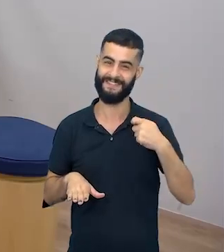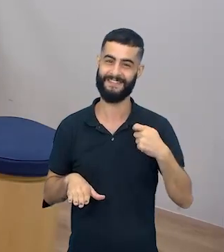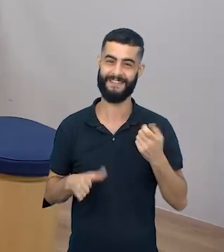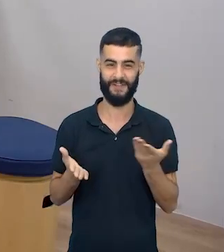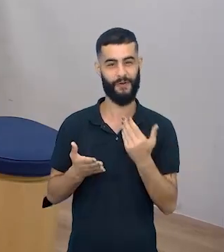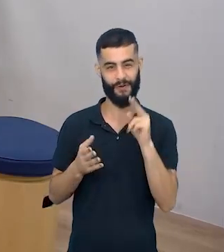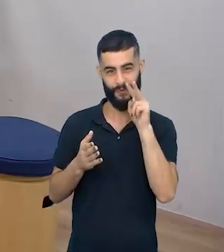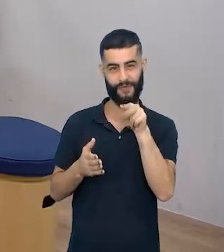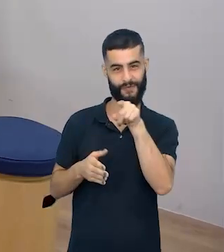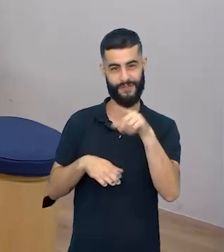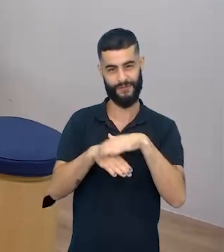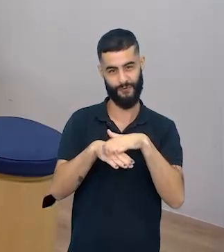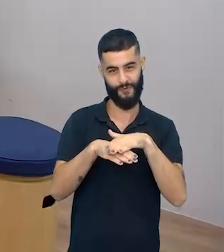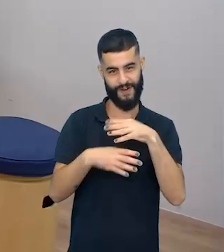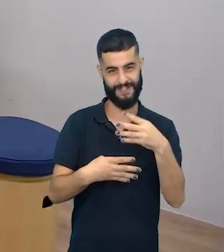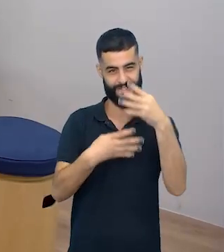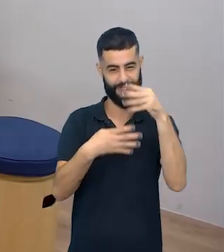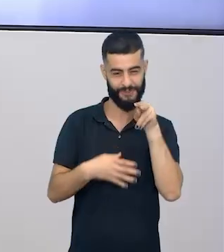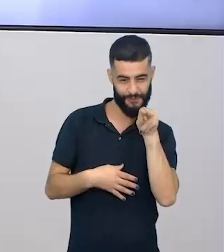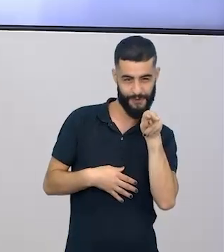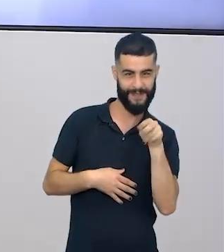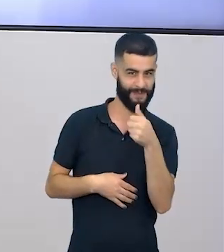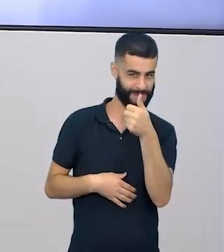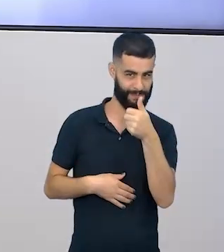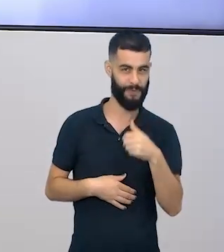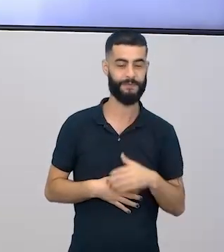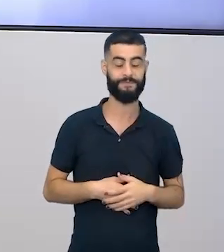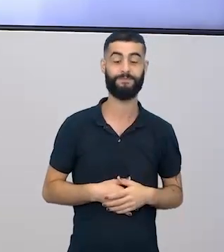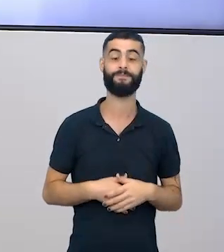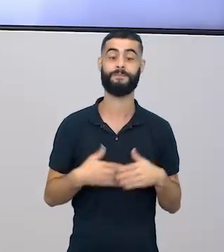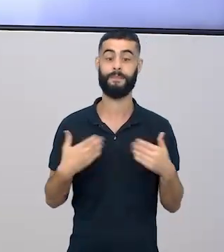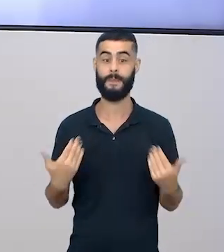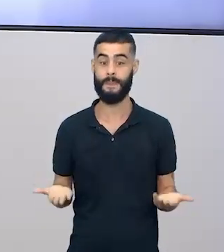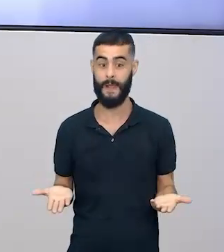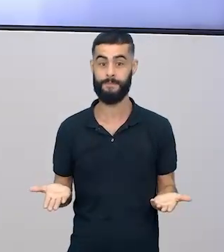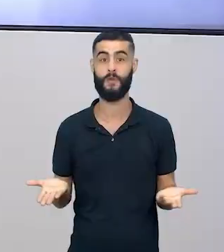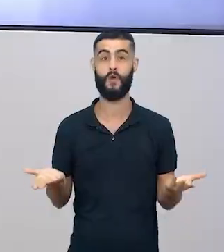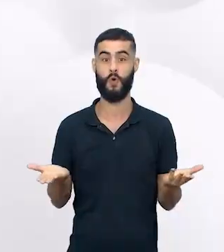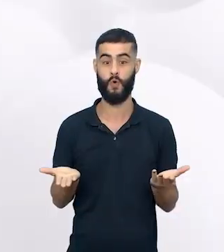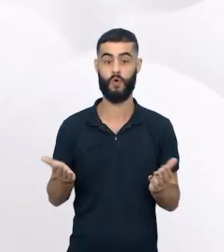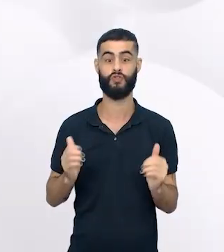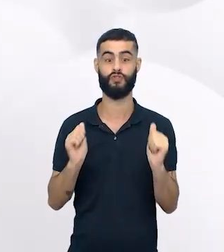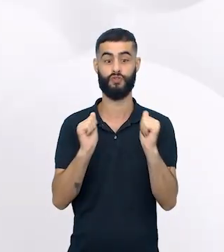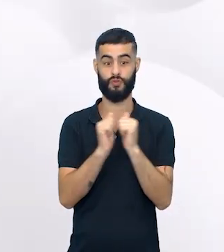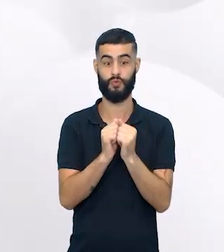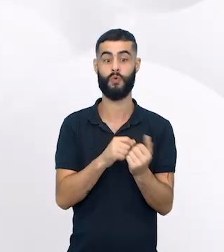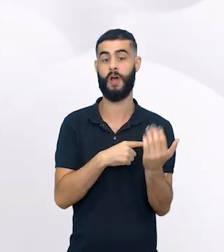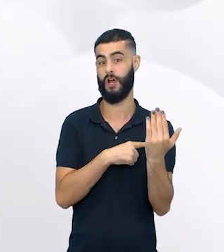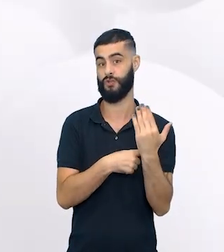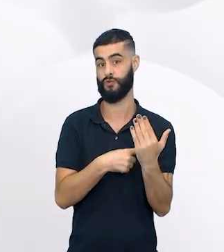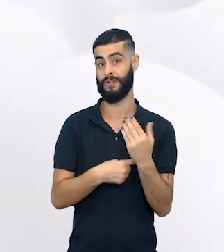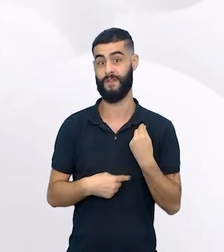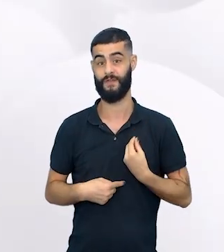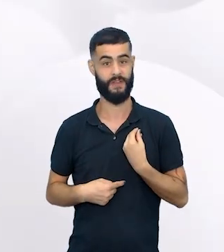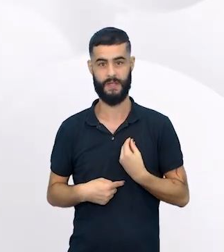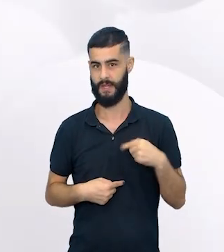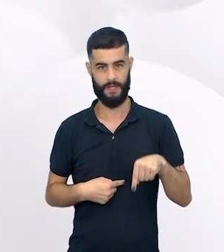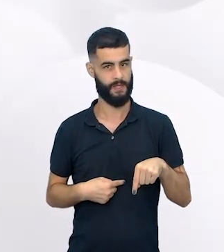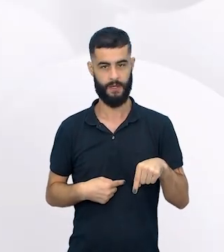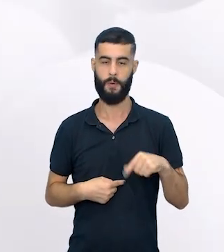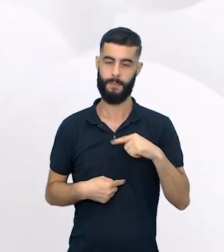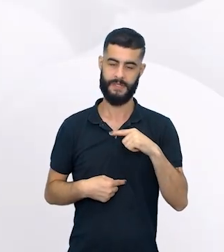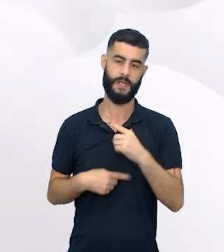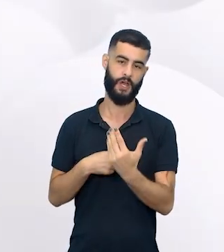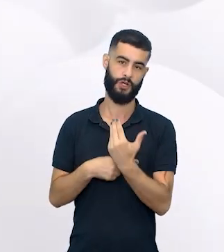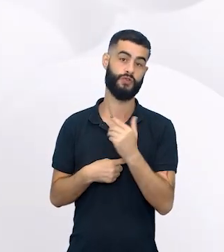Muito bem, então, professores. Não está aqui hoje no estúdio, mas contribuiu também para a elaboração desta pauta a professora